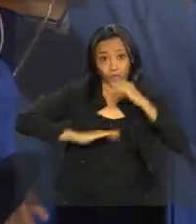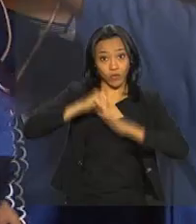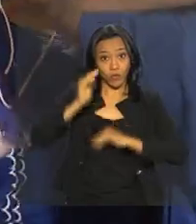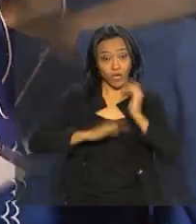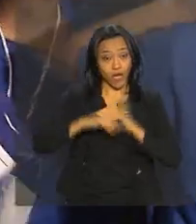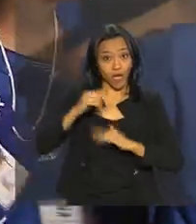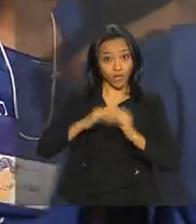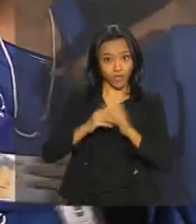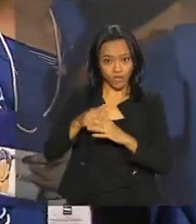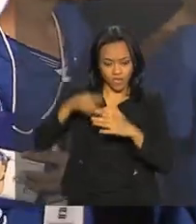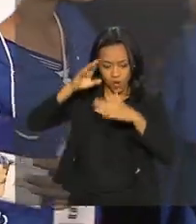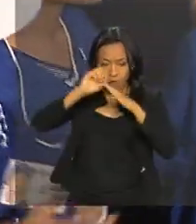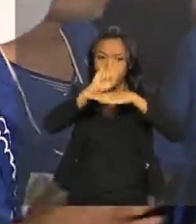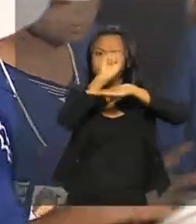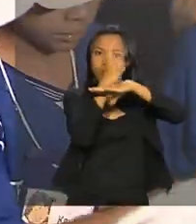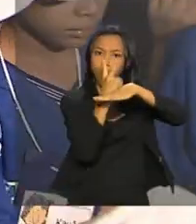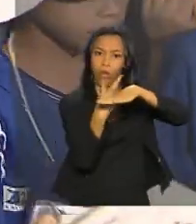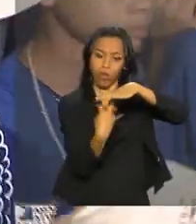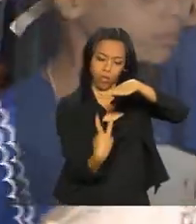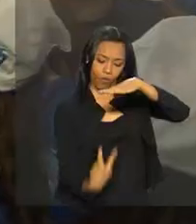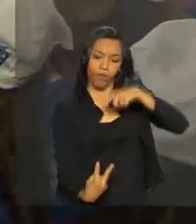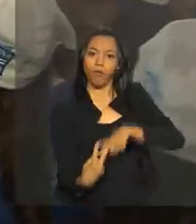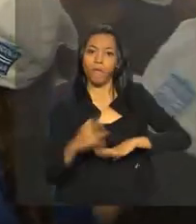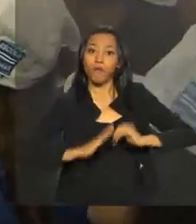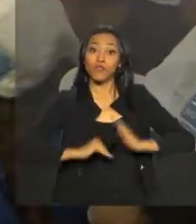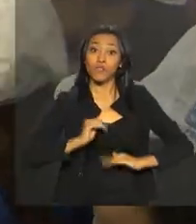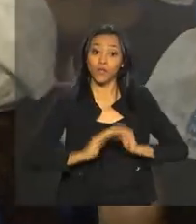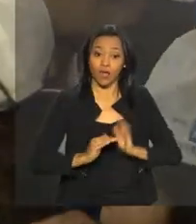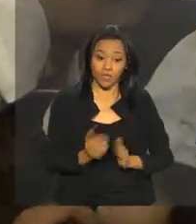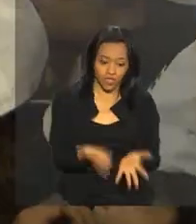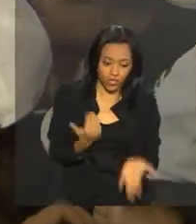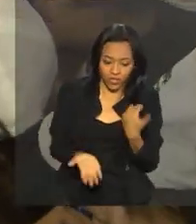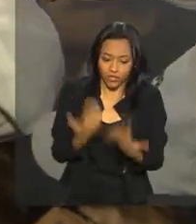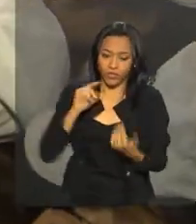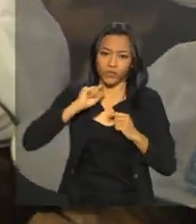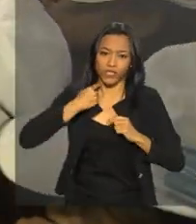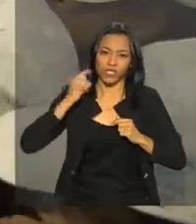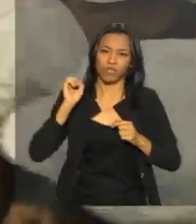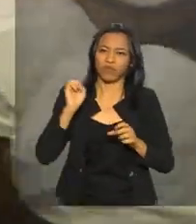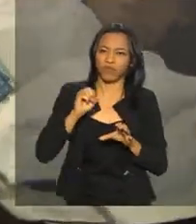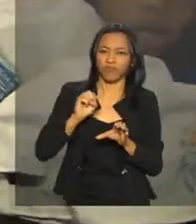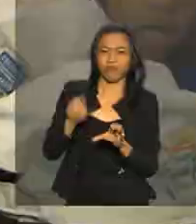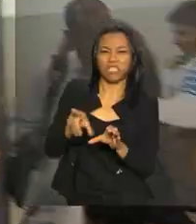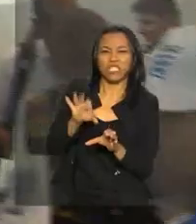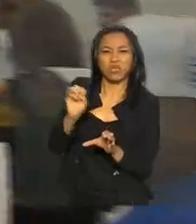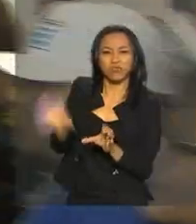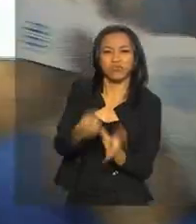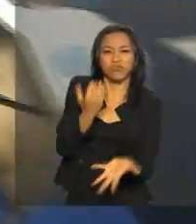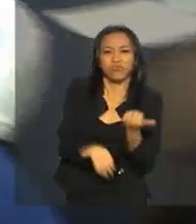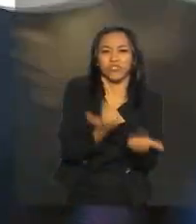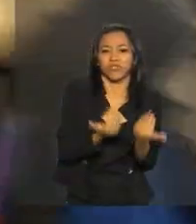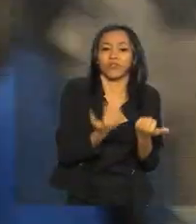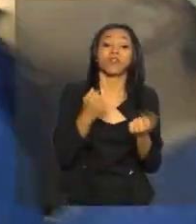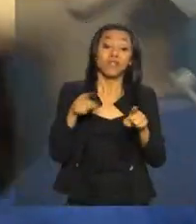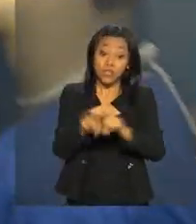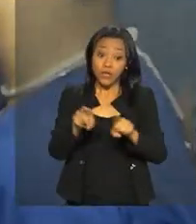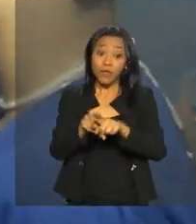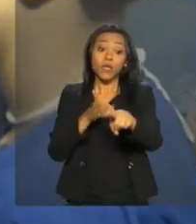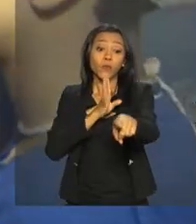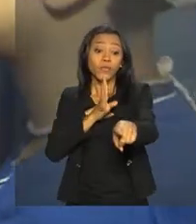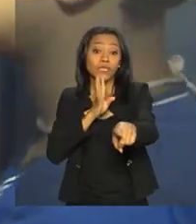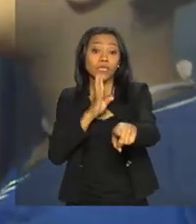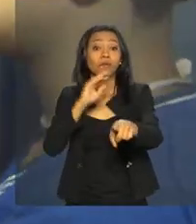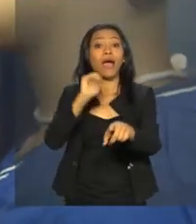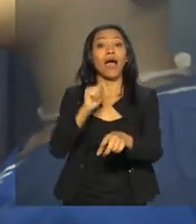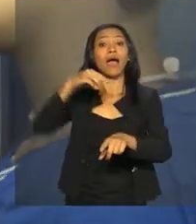são também mergulhadores profissionais. Foi também uma oportunidade para conhecer um pouco mais da Amazônia Azul, como é